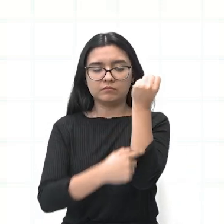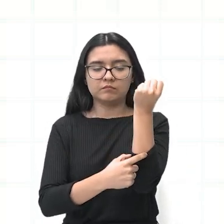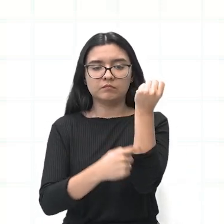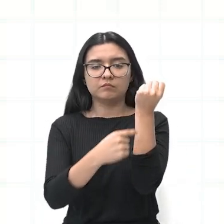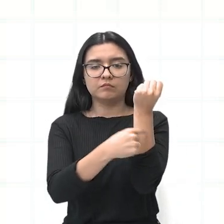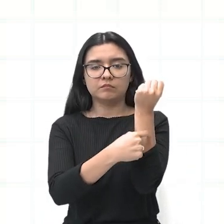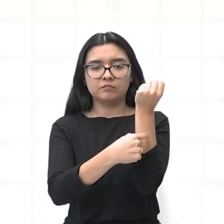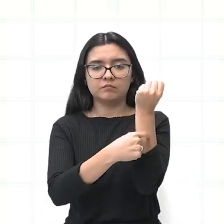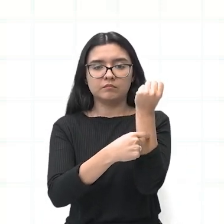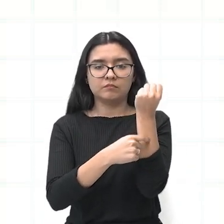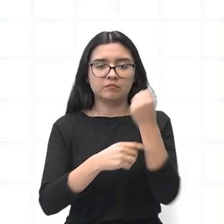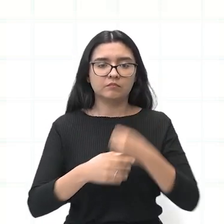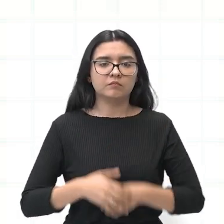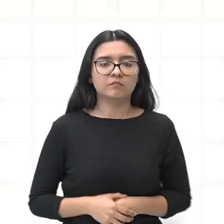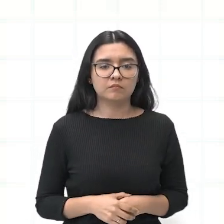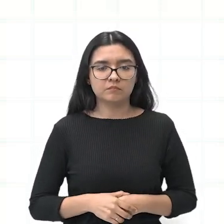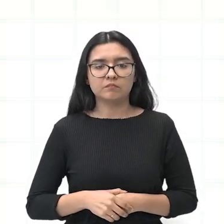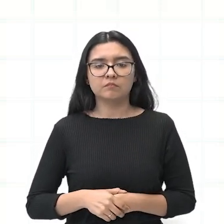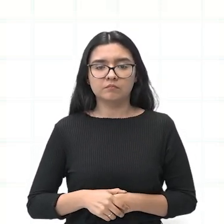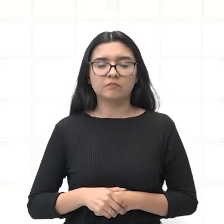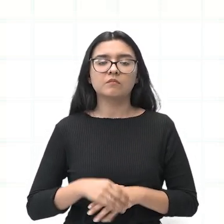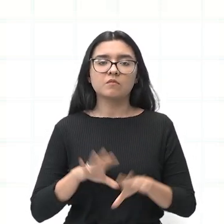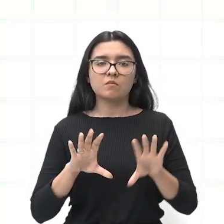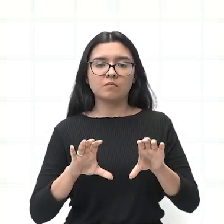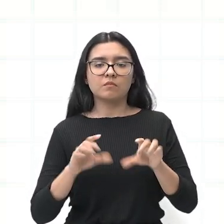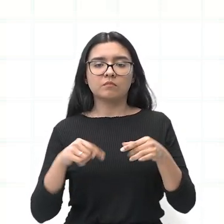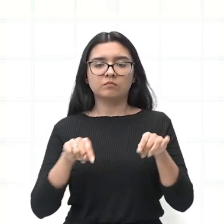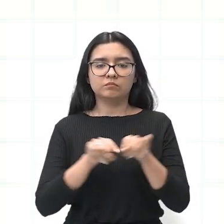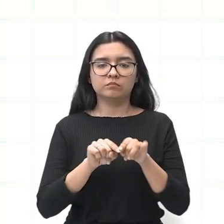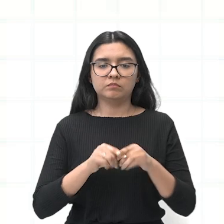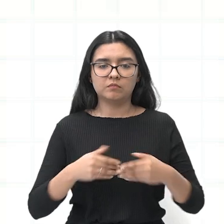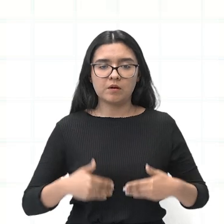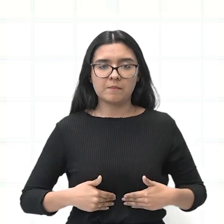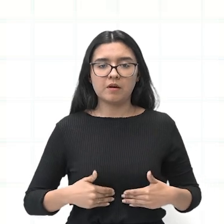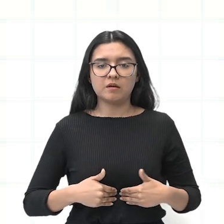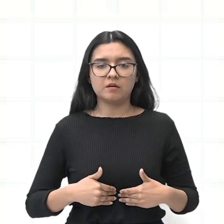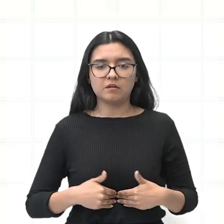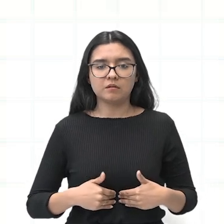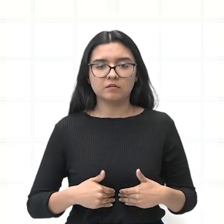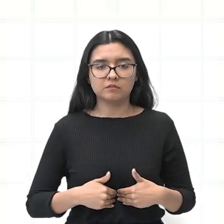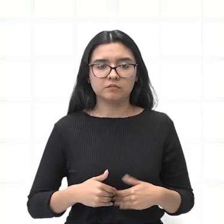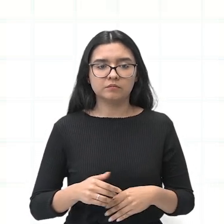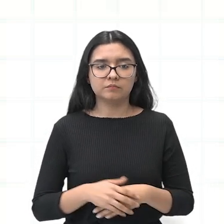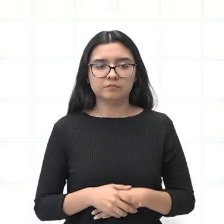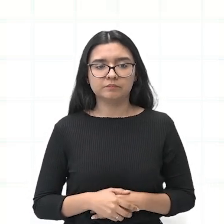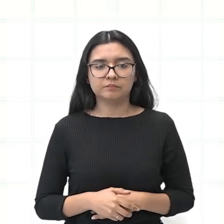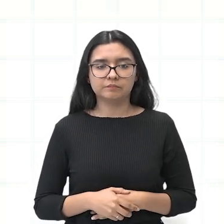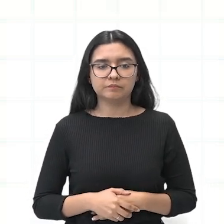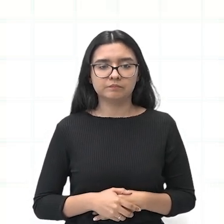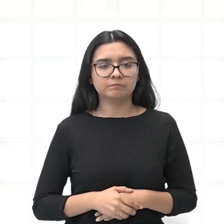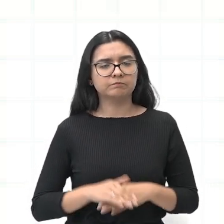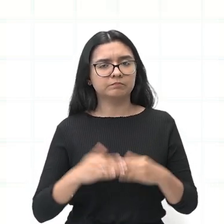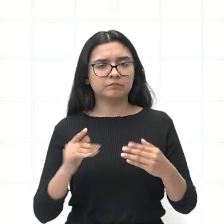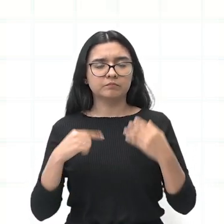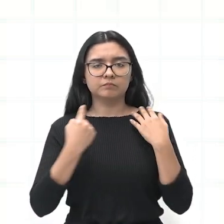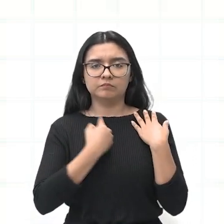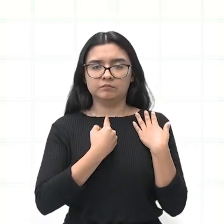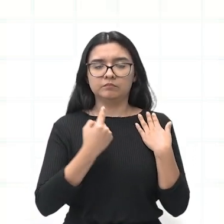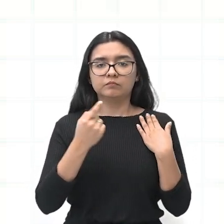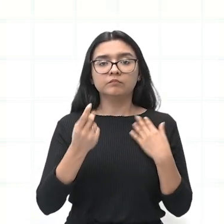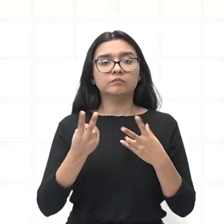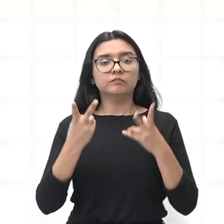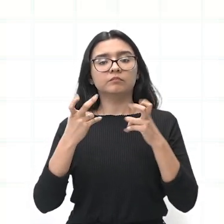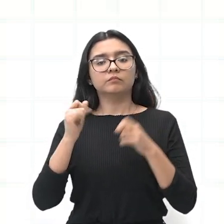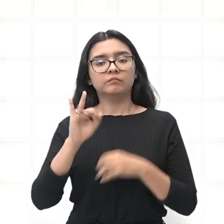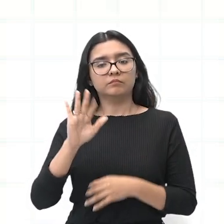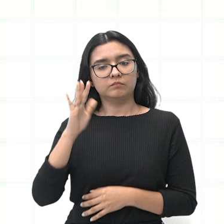os glúteos mais destacados e a barriga mais saliente. E para a gente identificar aqui nessas